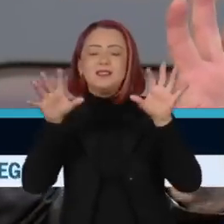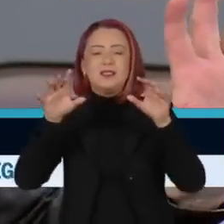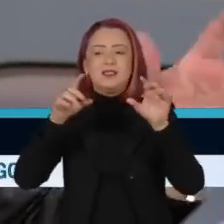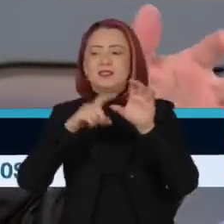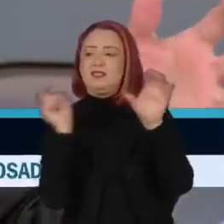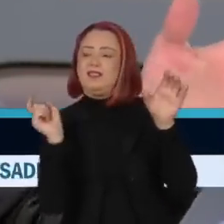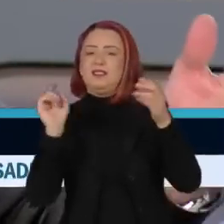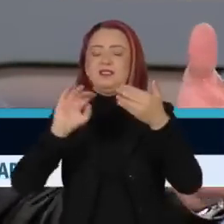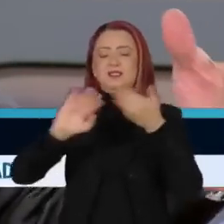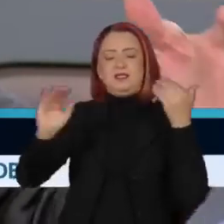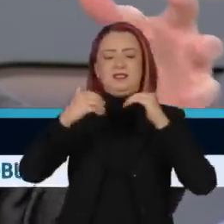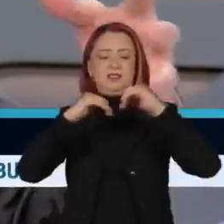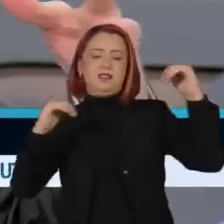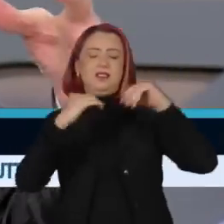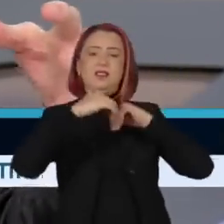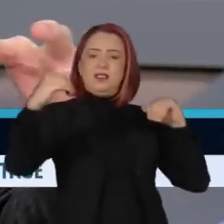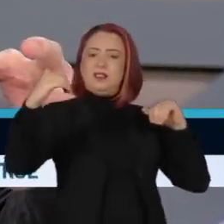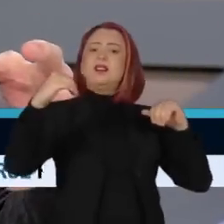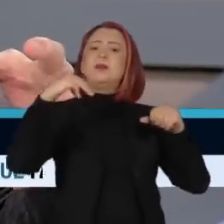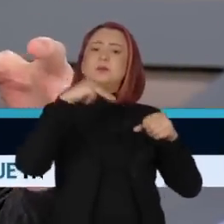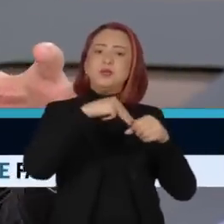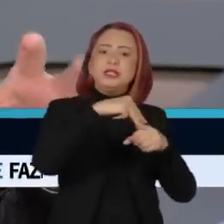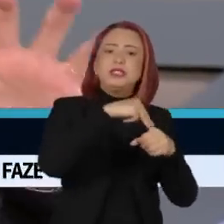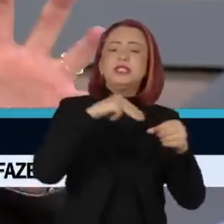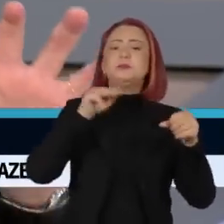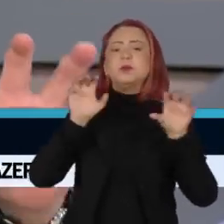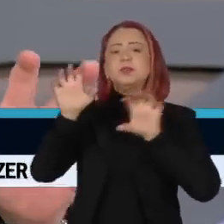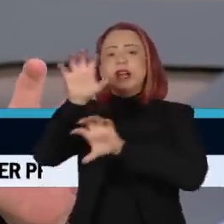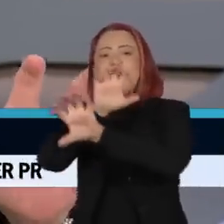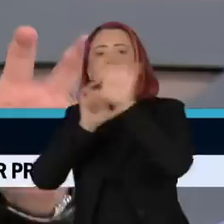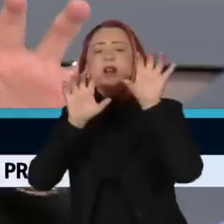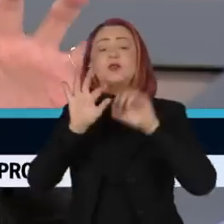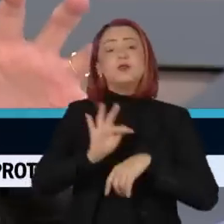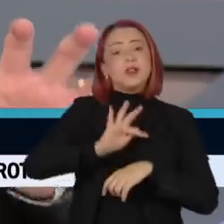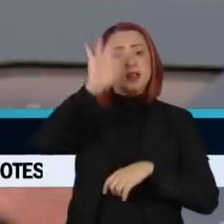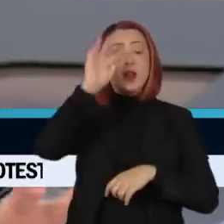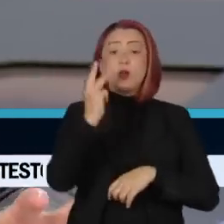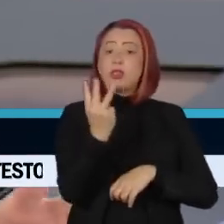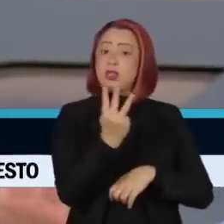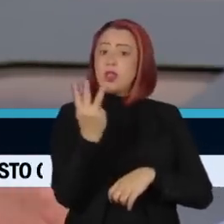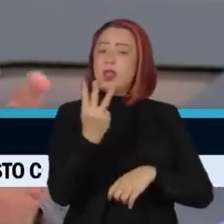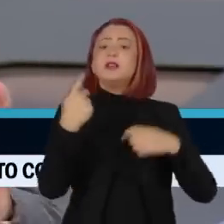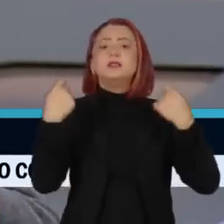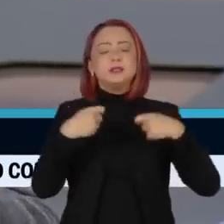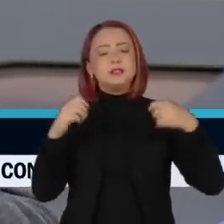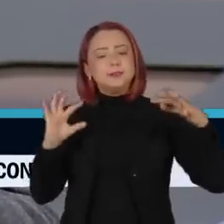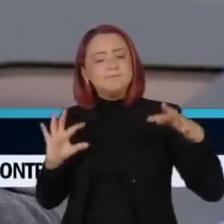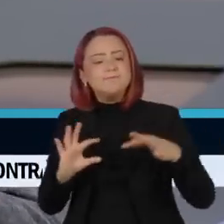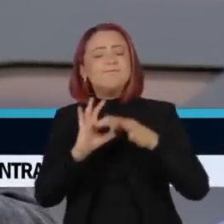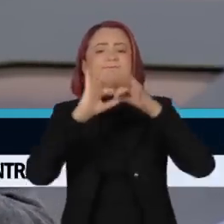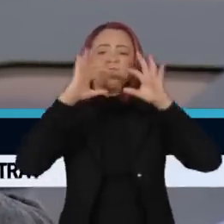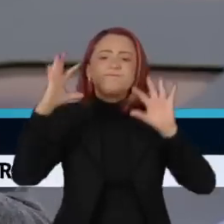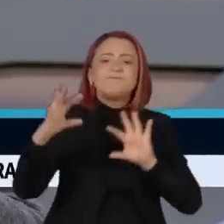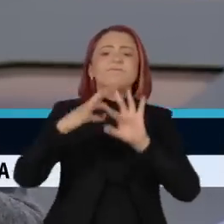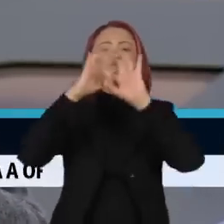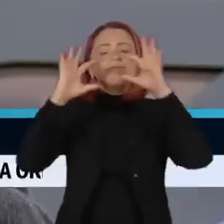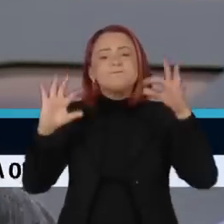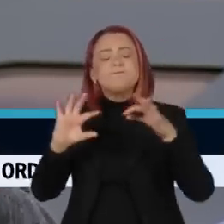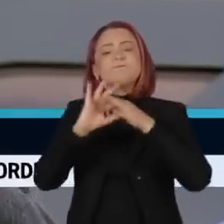aí. Então, está na hora de sentar na mesa todo mundo junto para construir uma nova realidade para